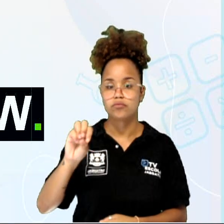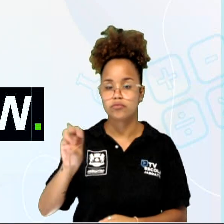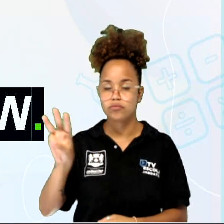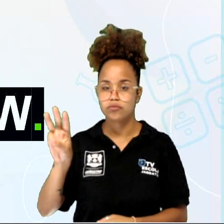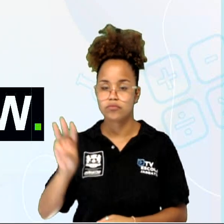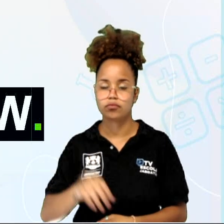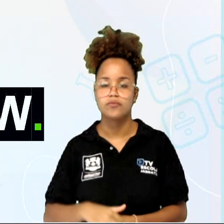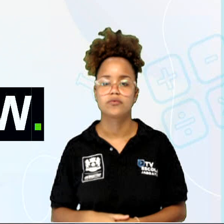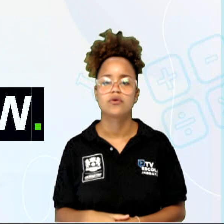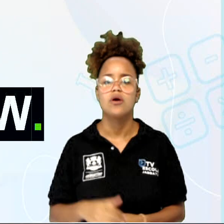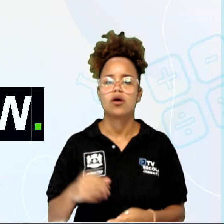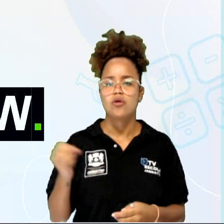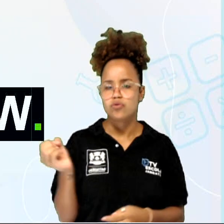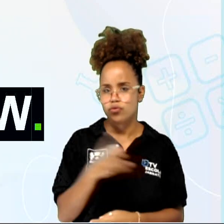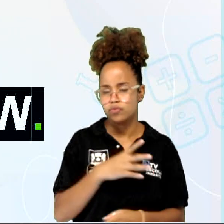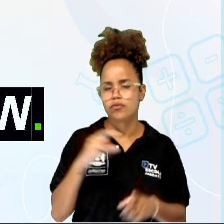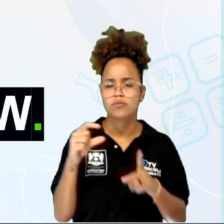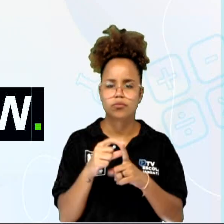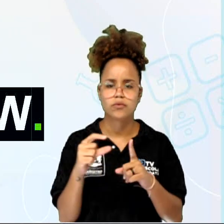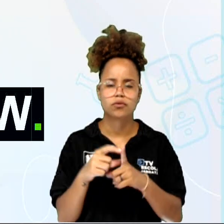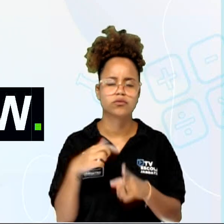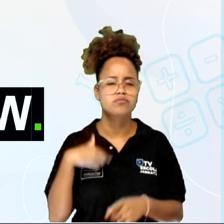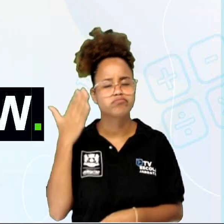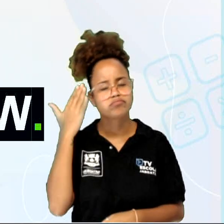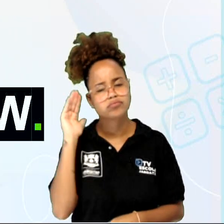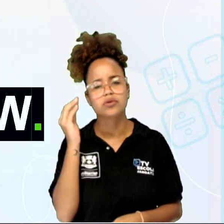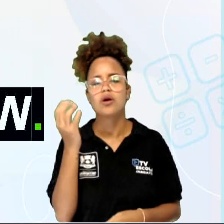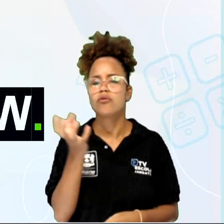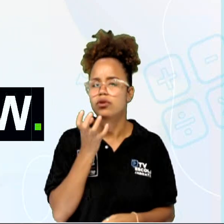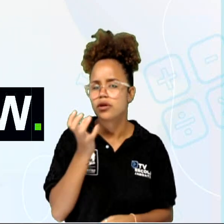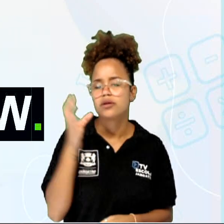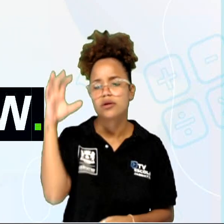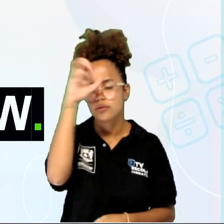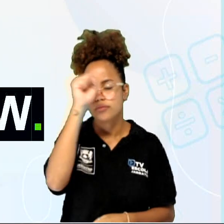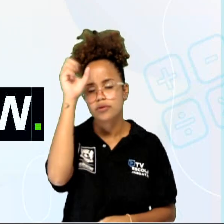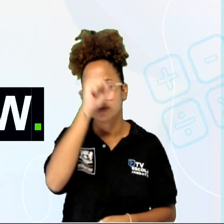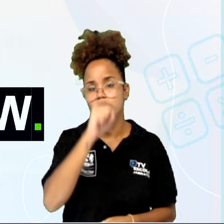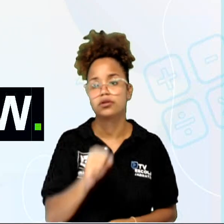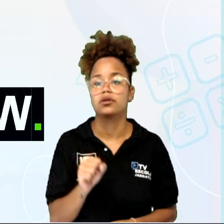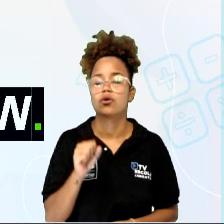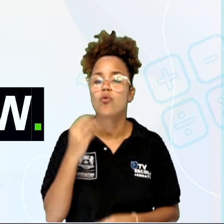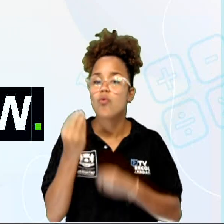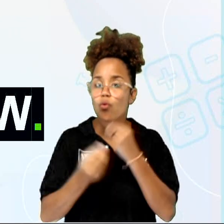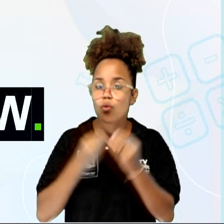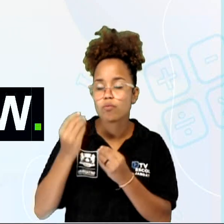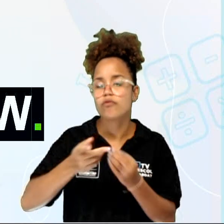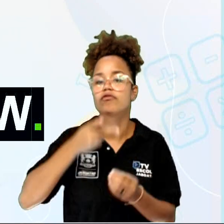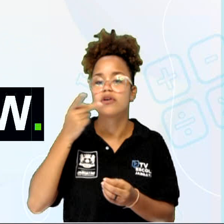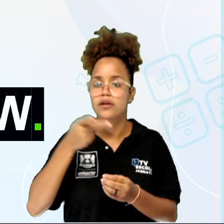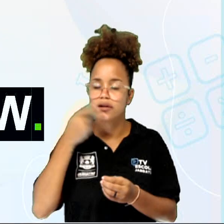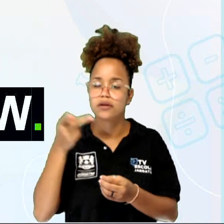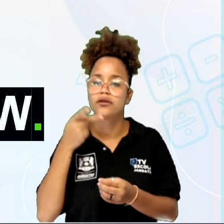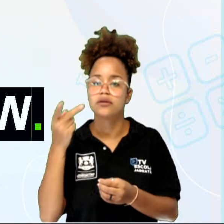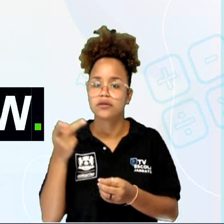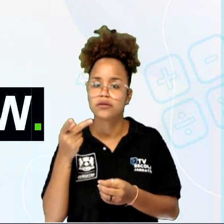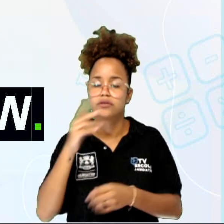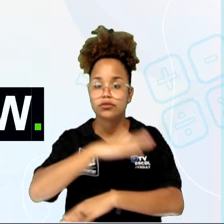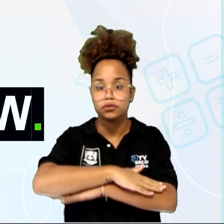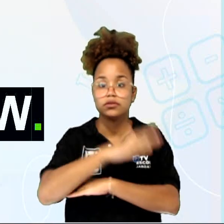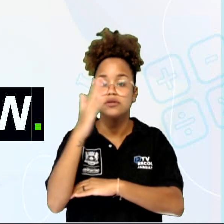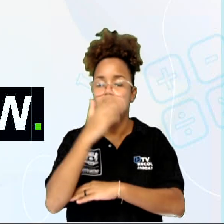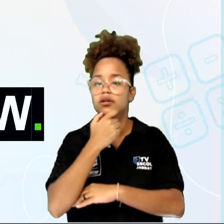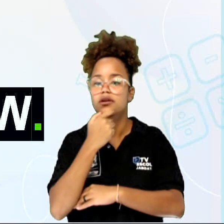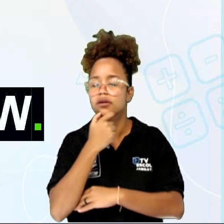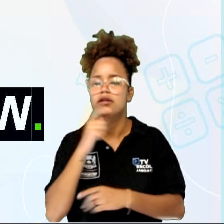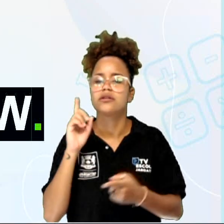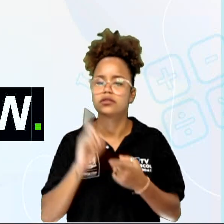uma nova palavra, eu não sei. Eu gostaria de aprender, além de dizer a palavra janela em inglês, eu também